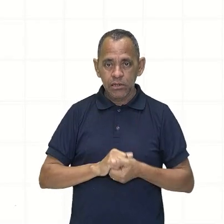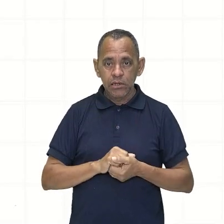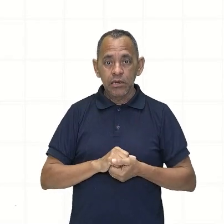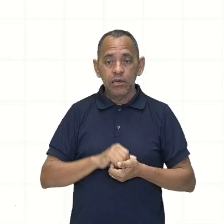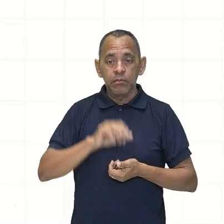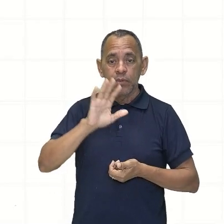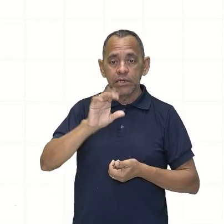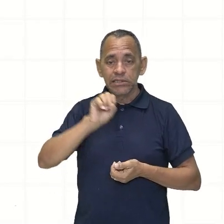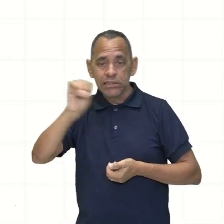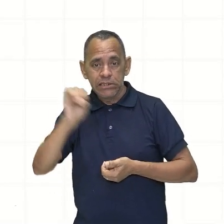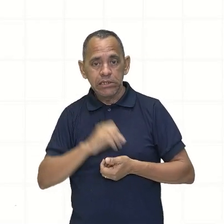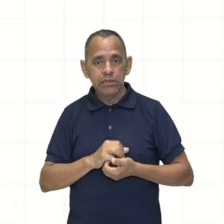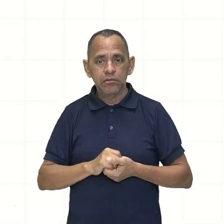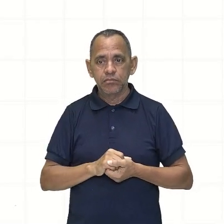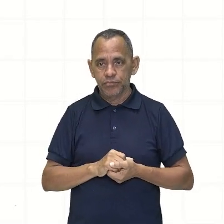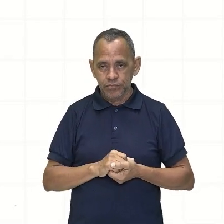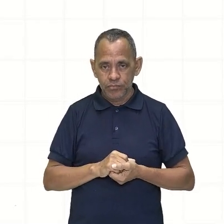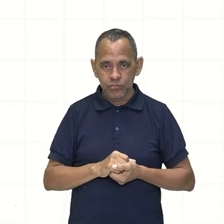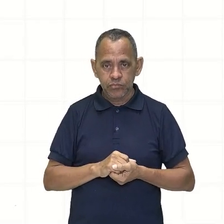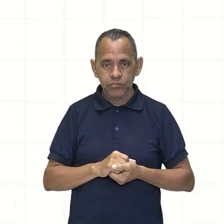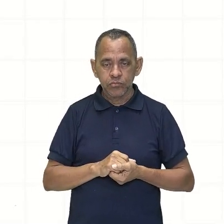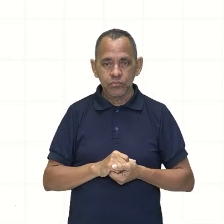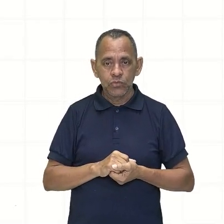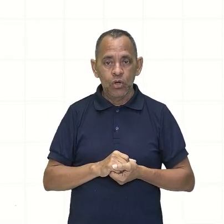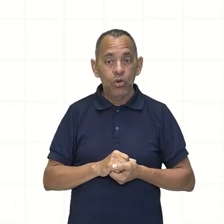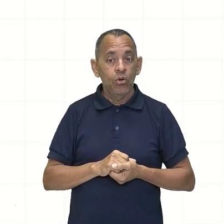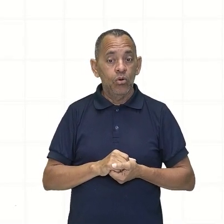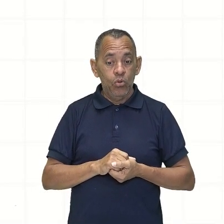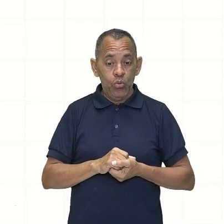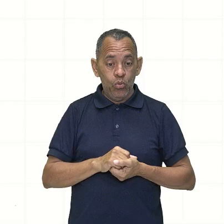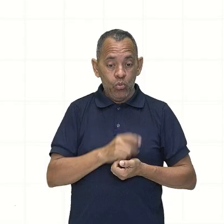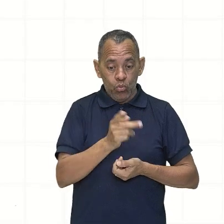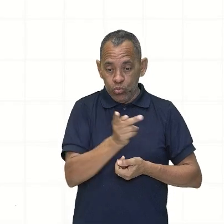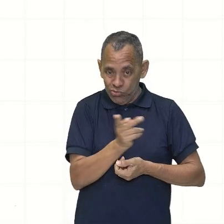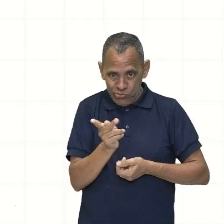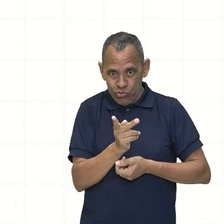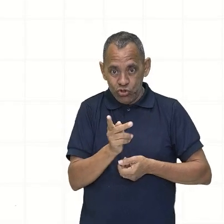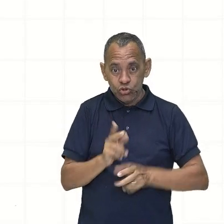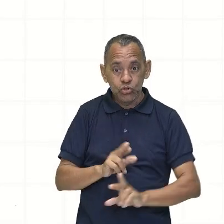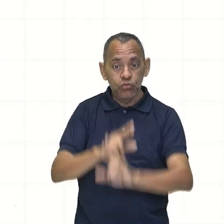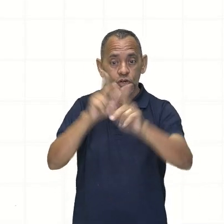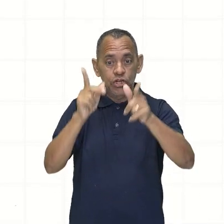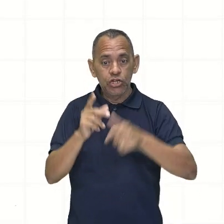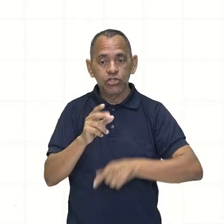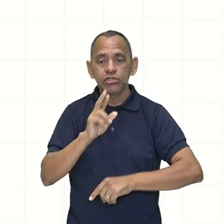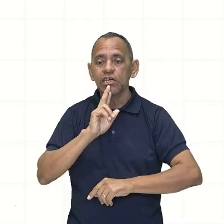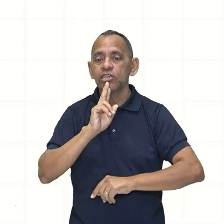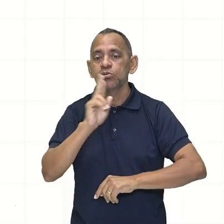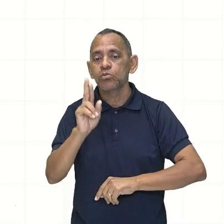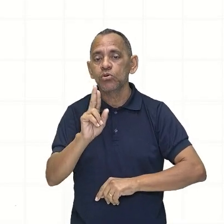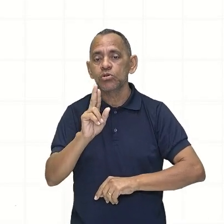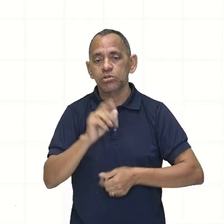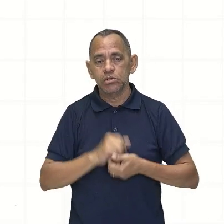sinais são diferentes, o nosso resultado dá